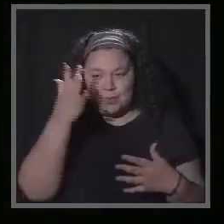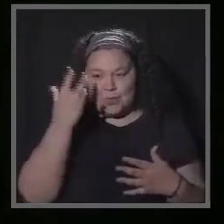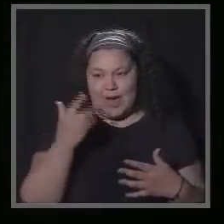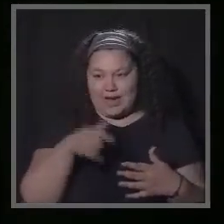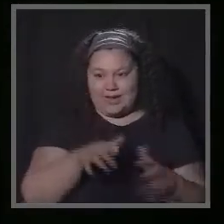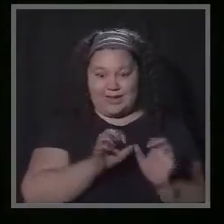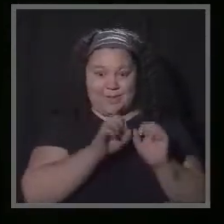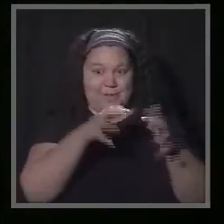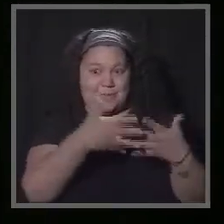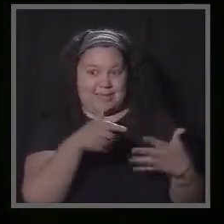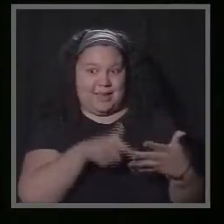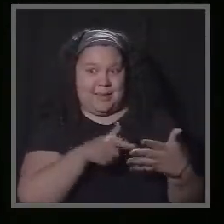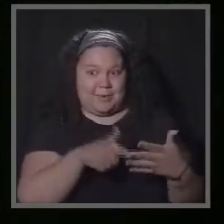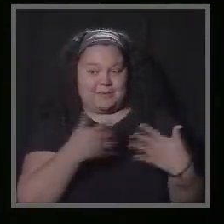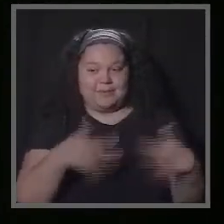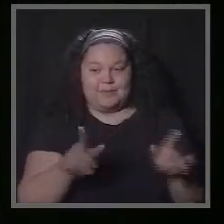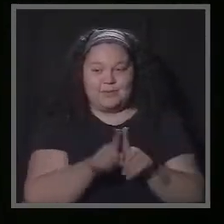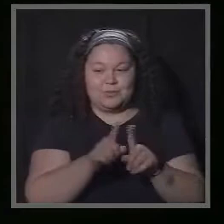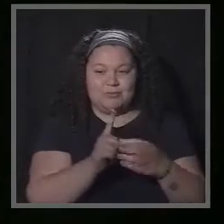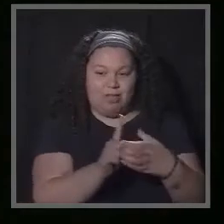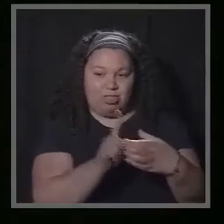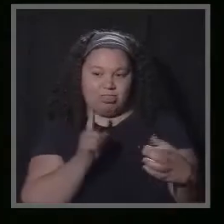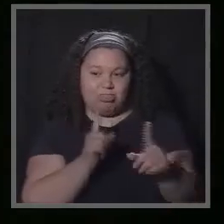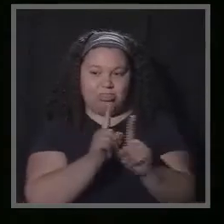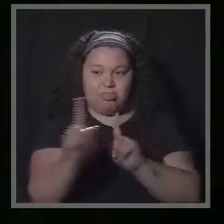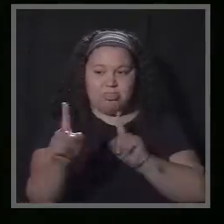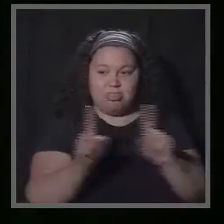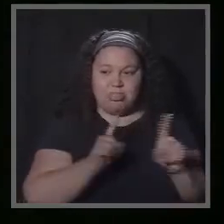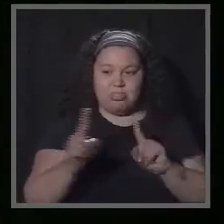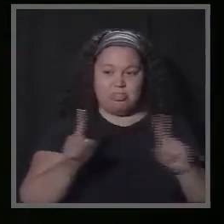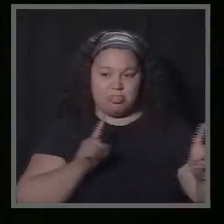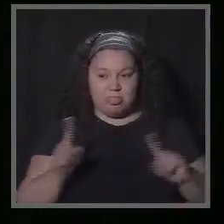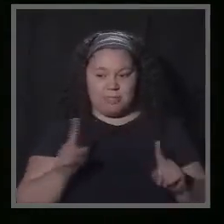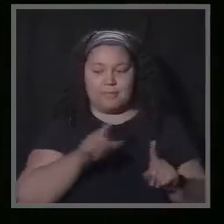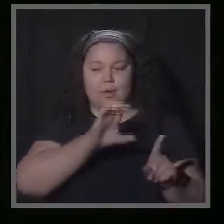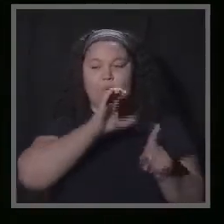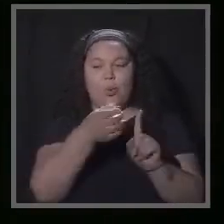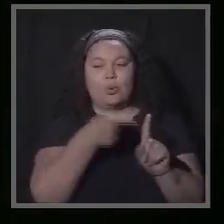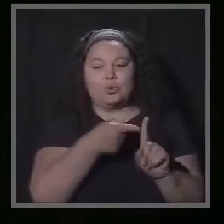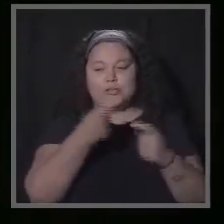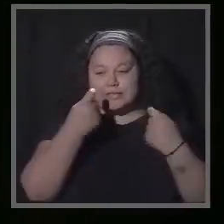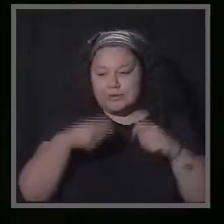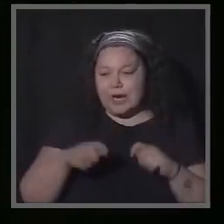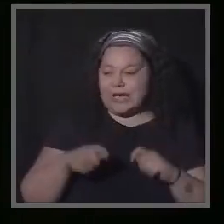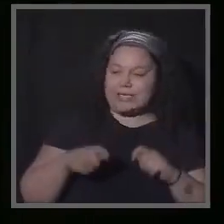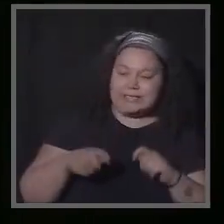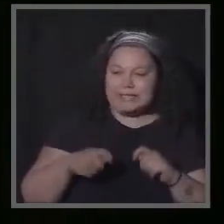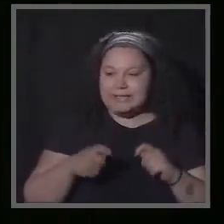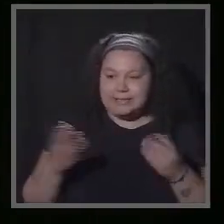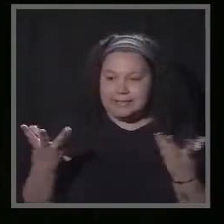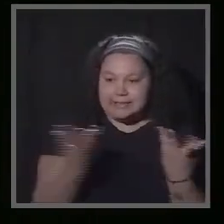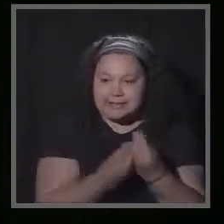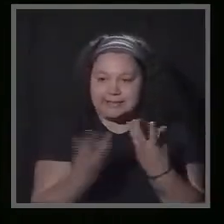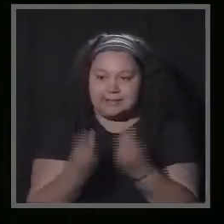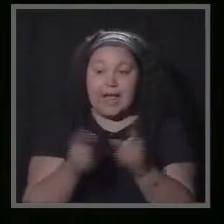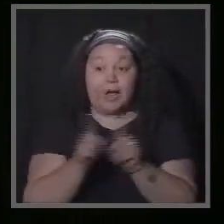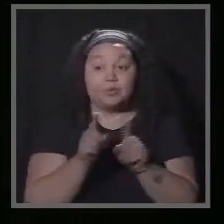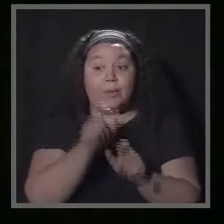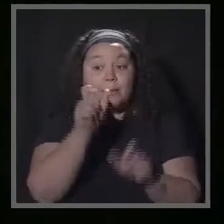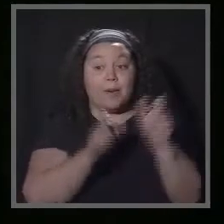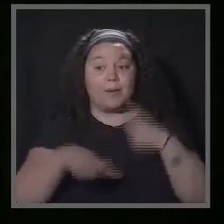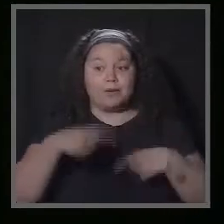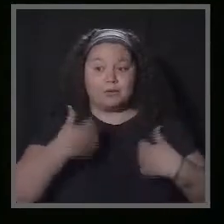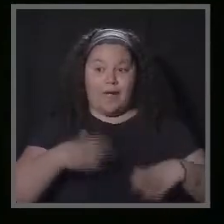com a saúde mental, com os desafios ambientais, níveis crescentes de desigualdade e intolerância e